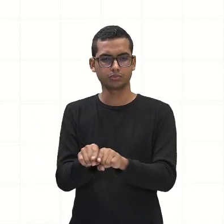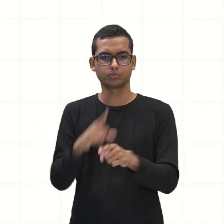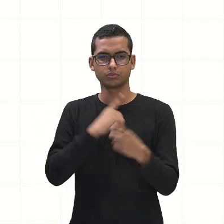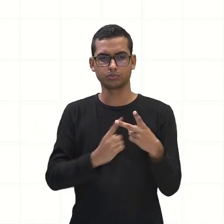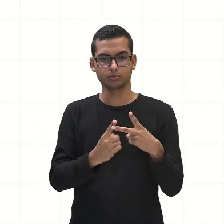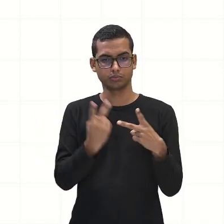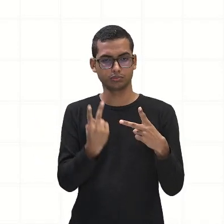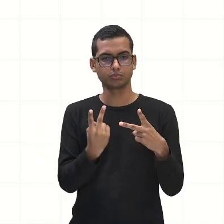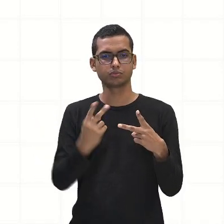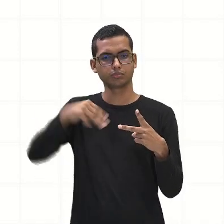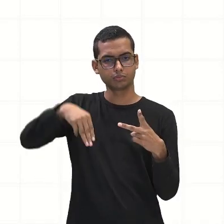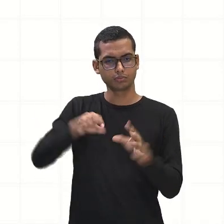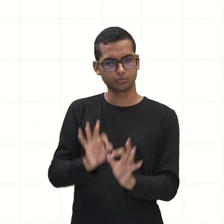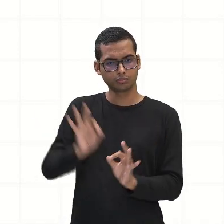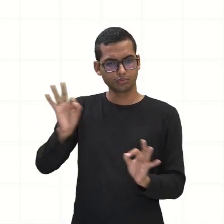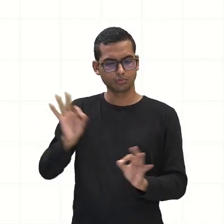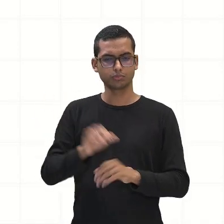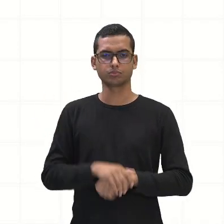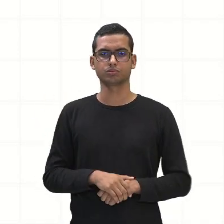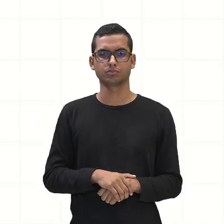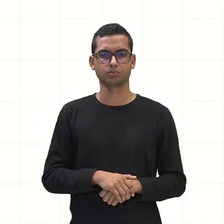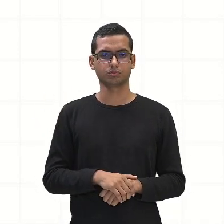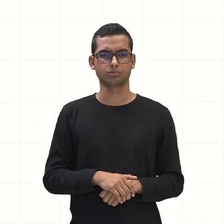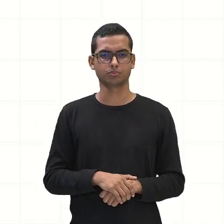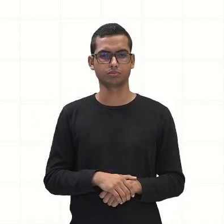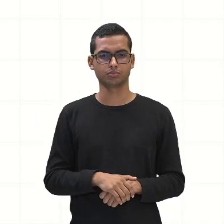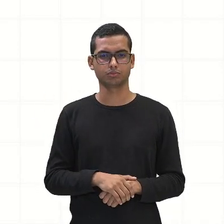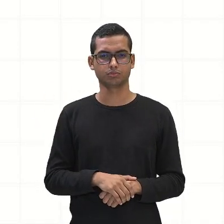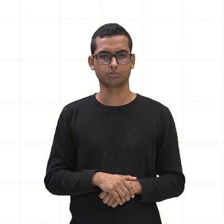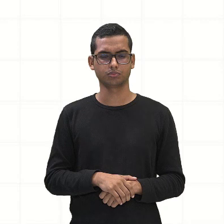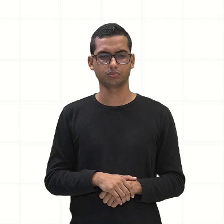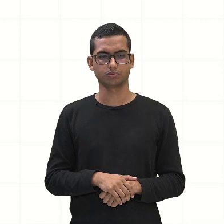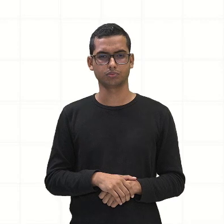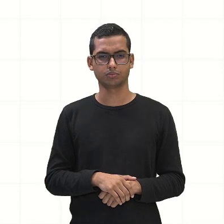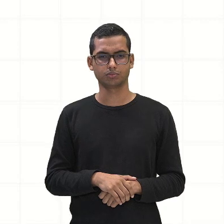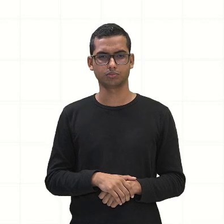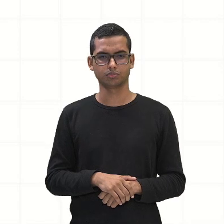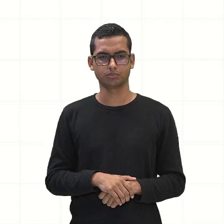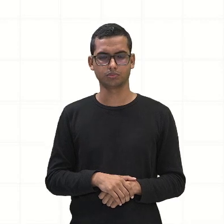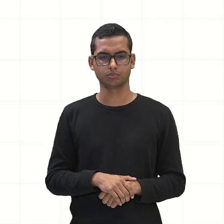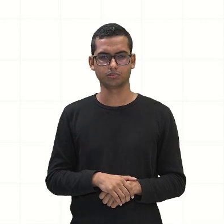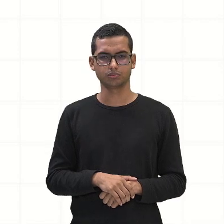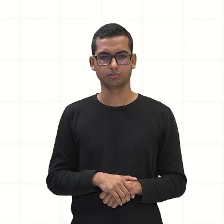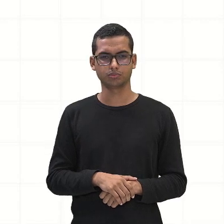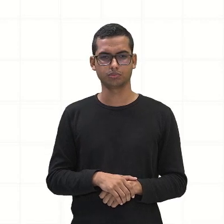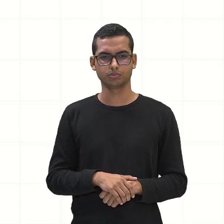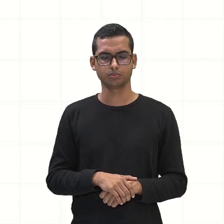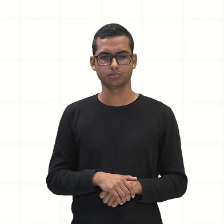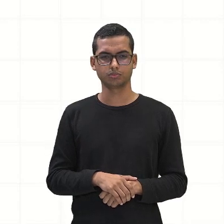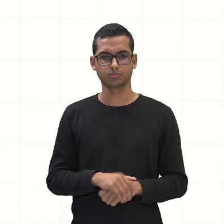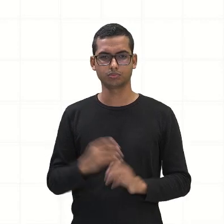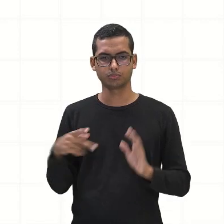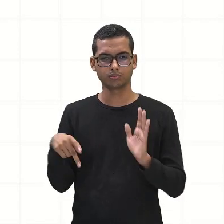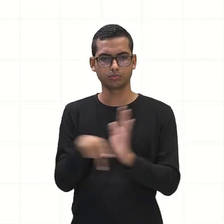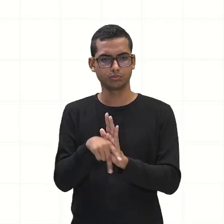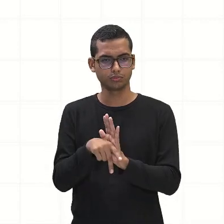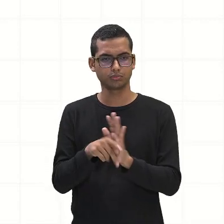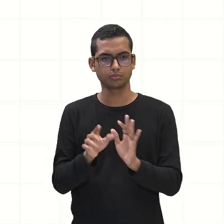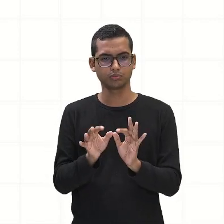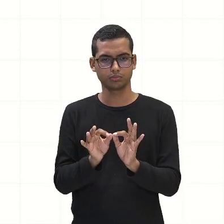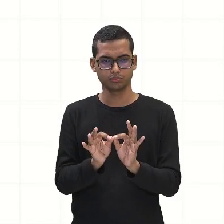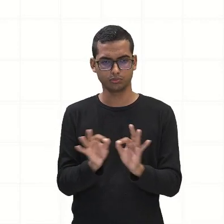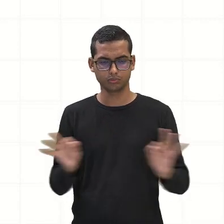metros, respectivamente. Ou seja, a largura é 1,5 e o comprimento 2